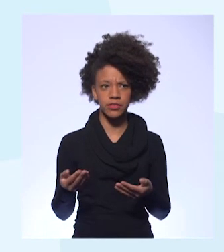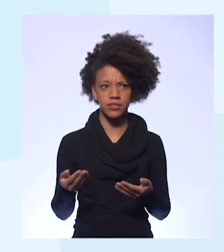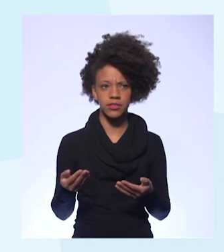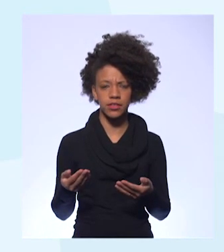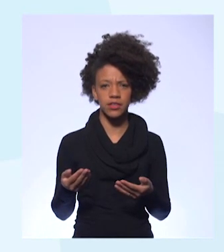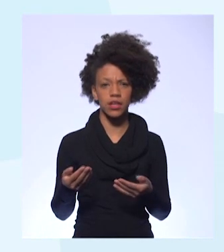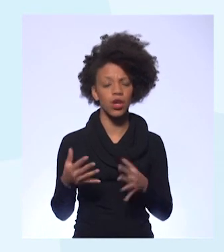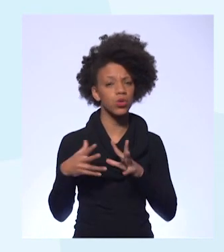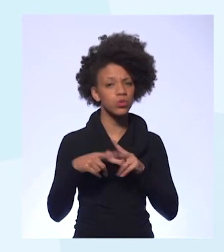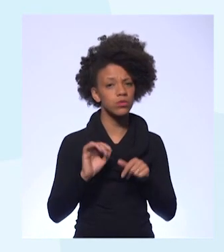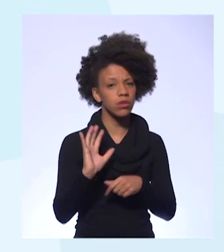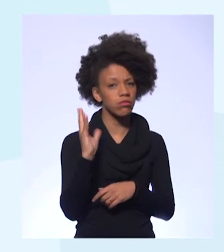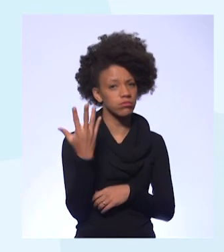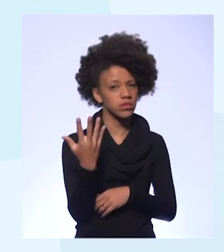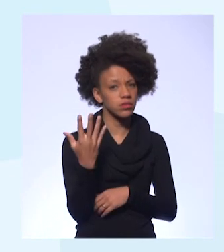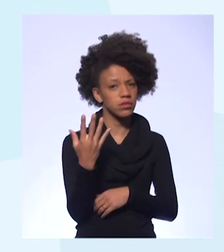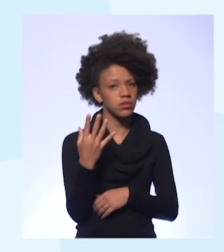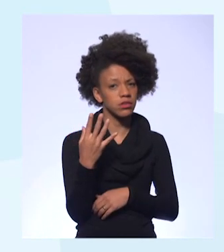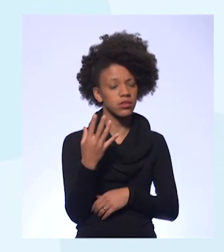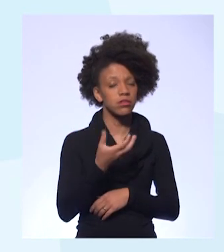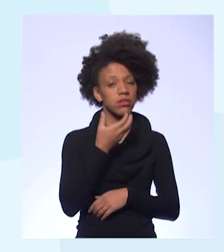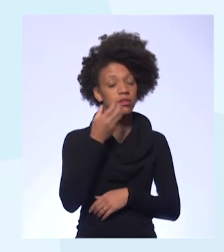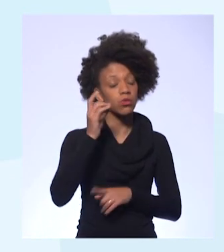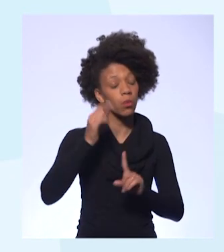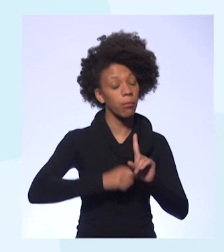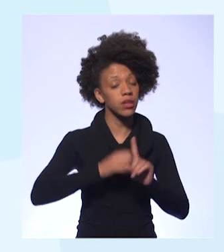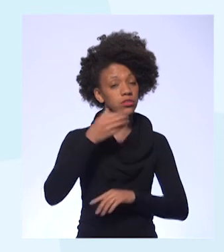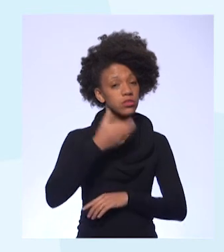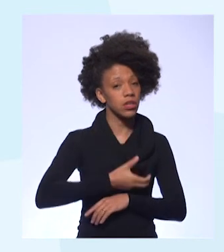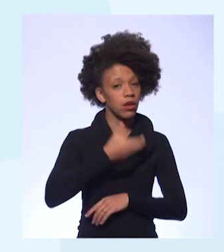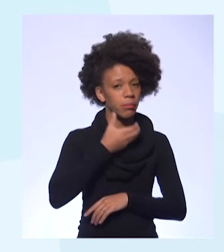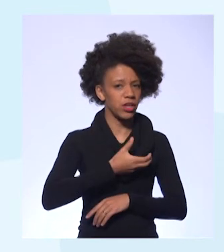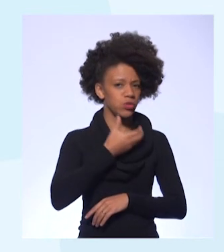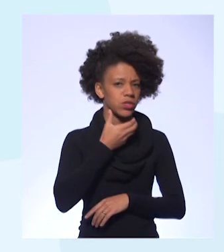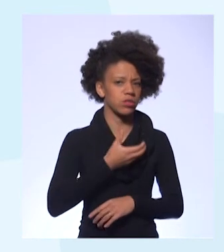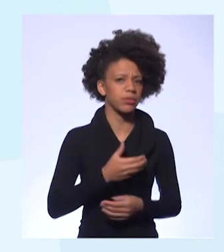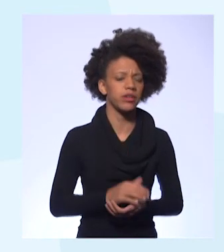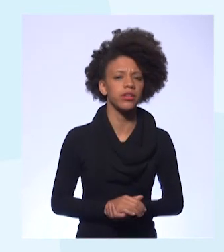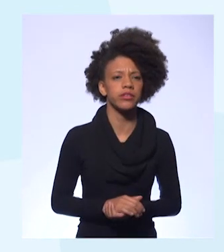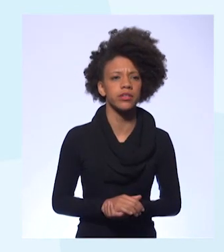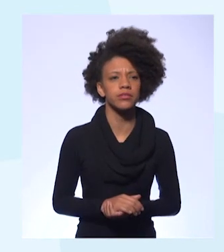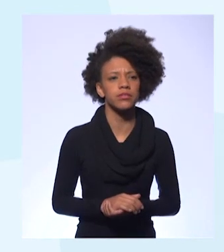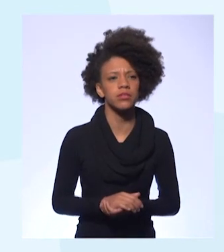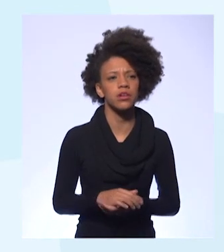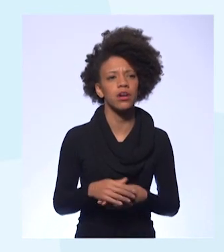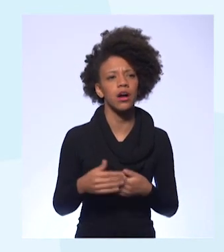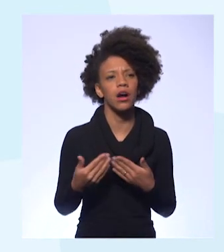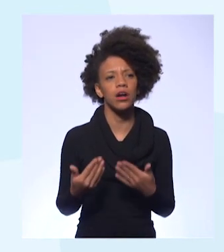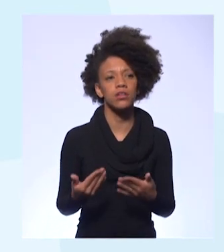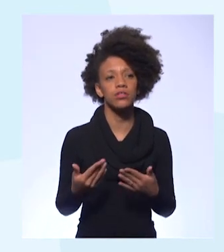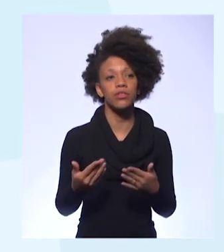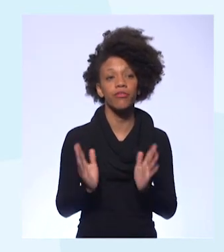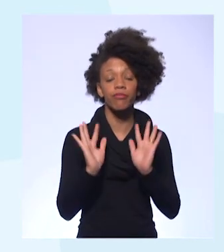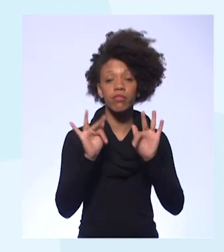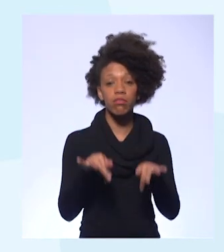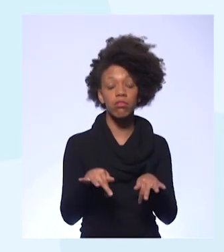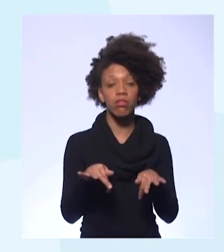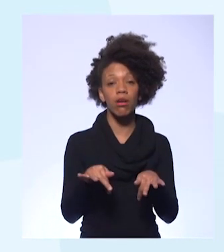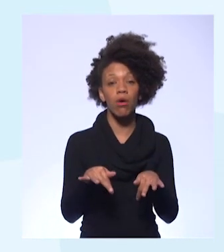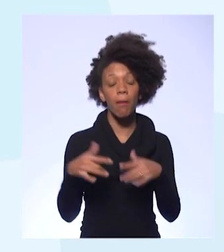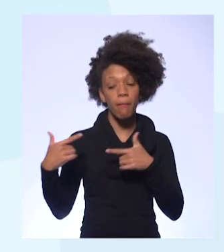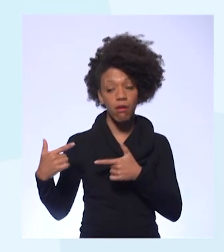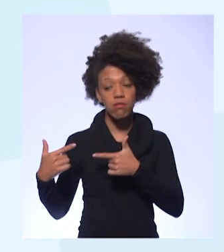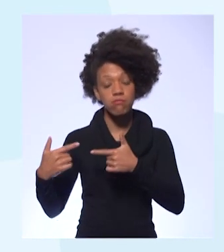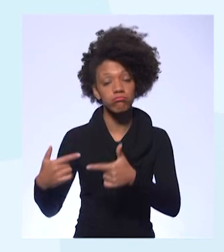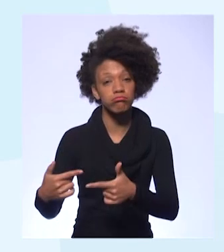isso tudo aconteceu em Dezembro tá bem a dezembrada composta das seguintes batalhas vencidas pela